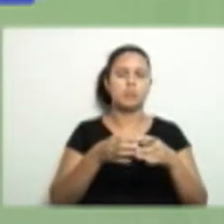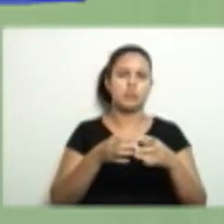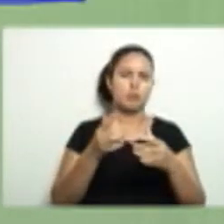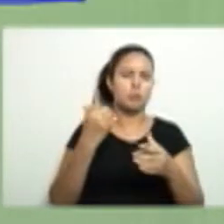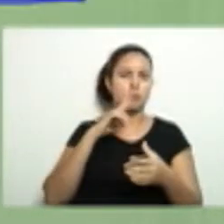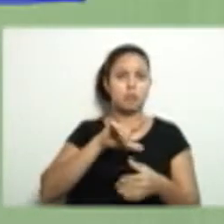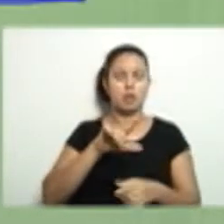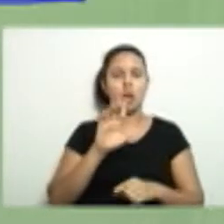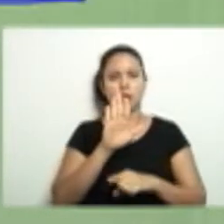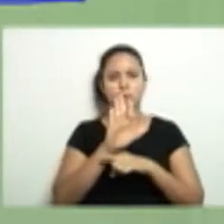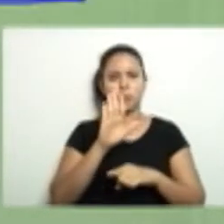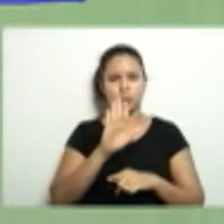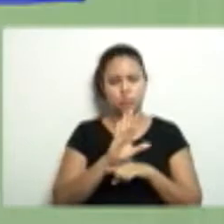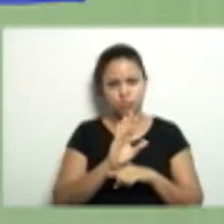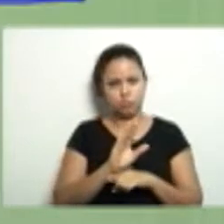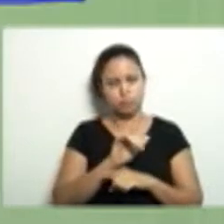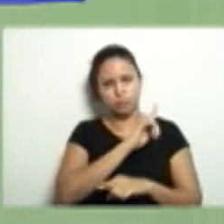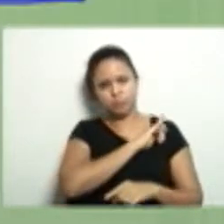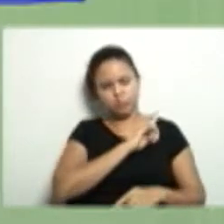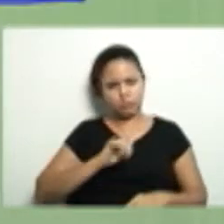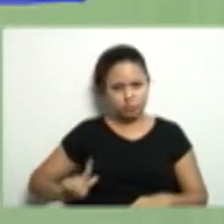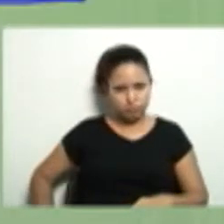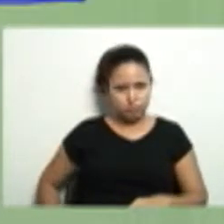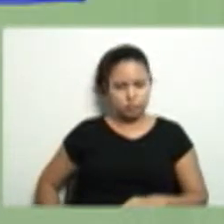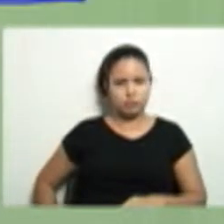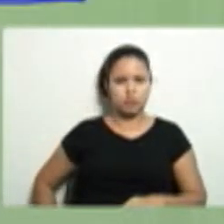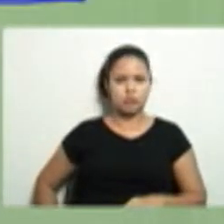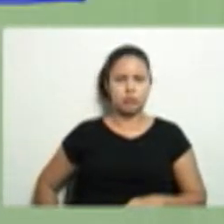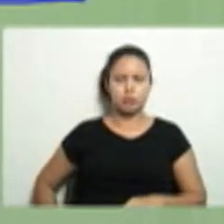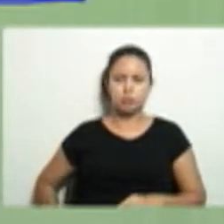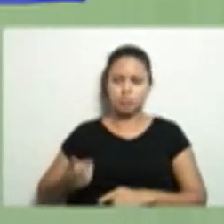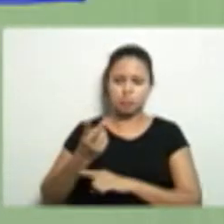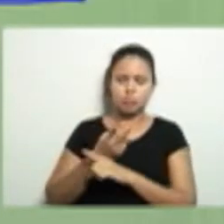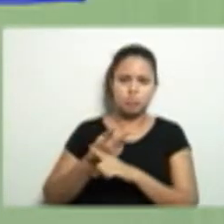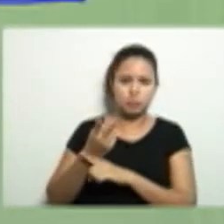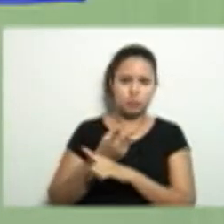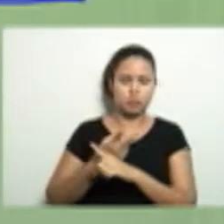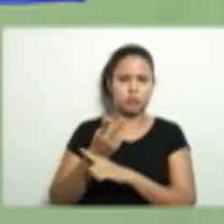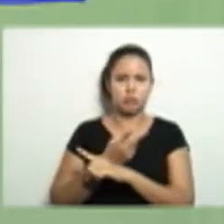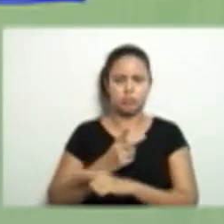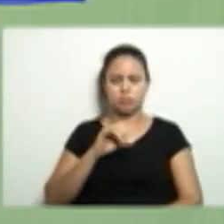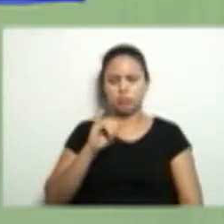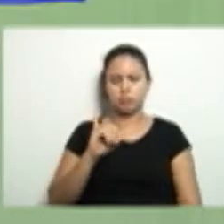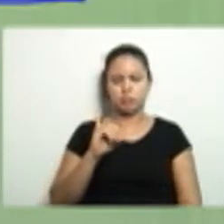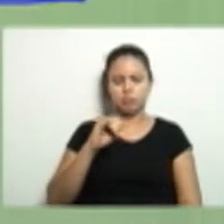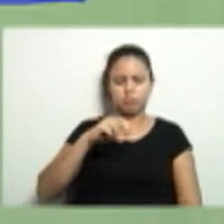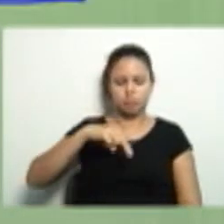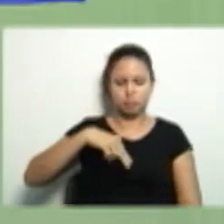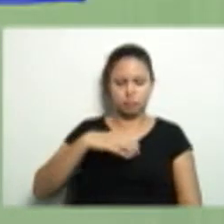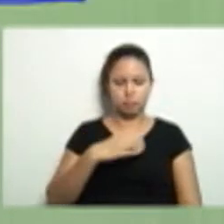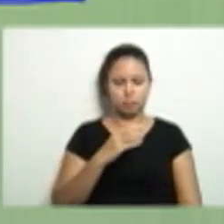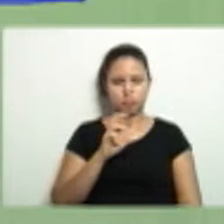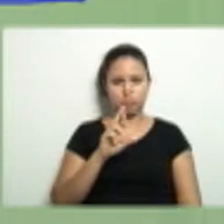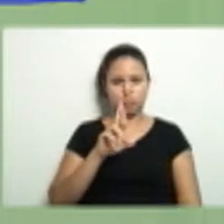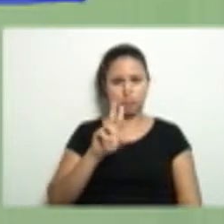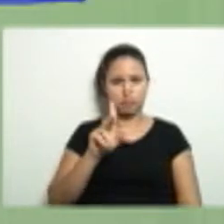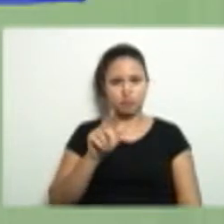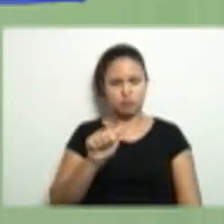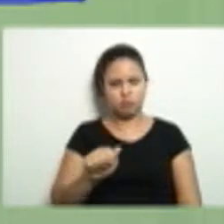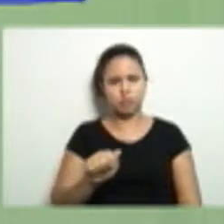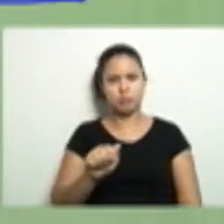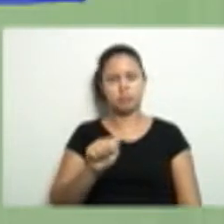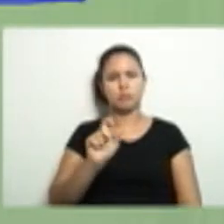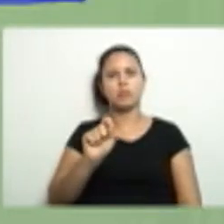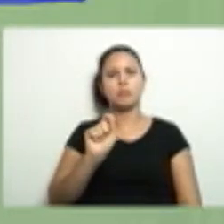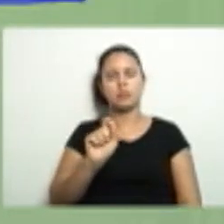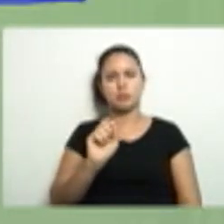deve procurar o Instituto Nacional de Colonização e Reforma Agrária, o INCRA, ou a Unidade Técnica Estadual,